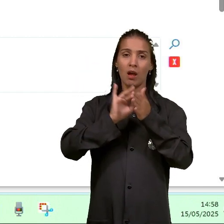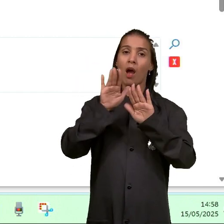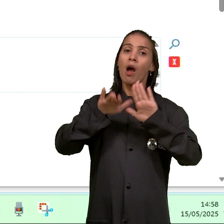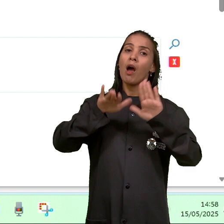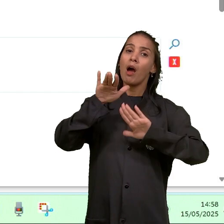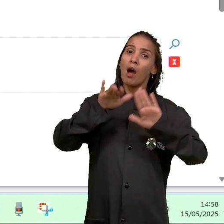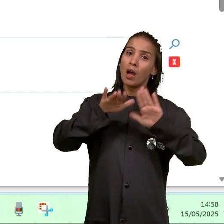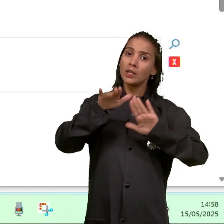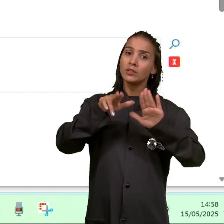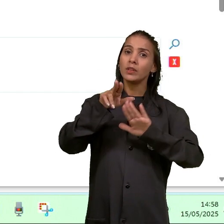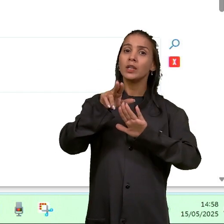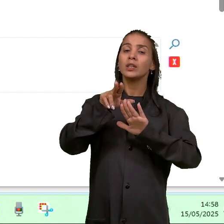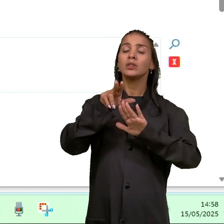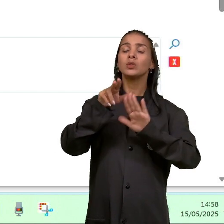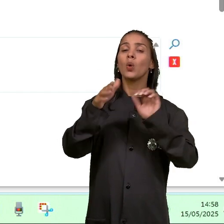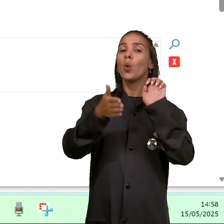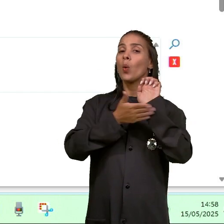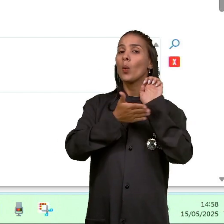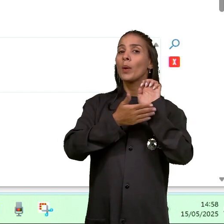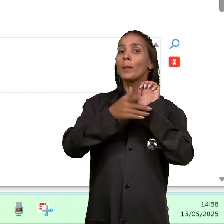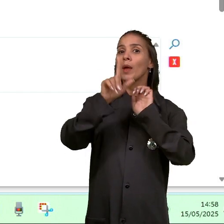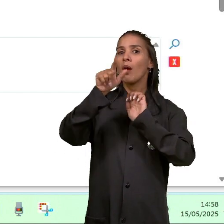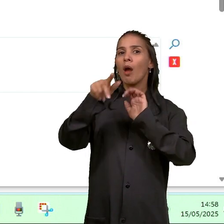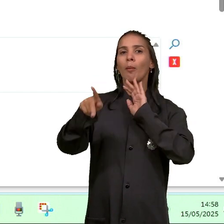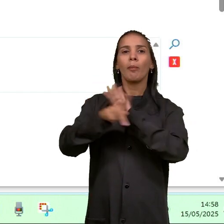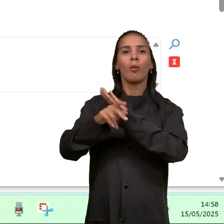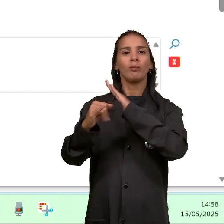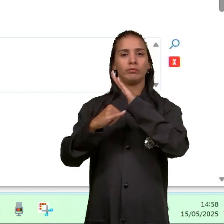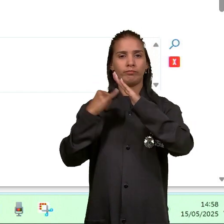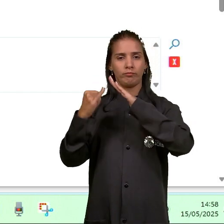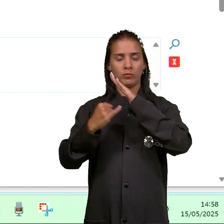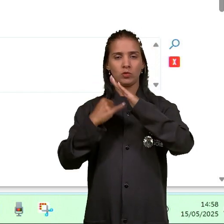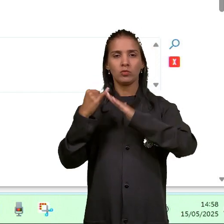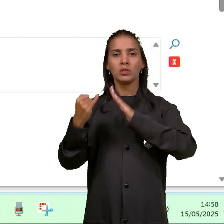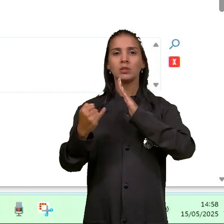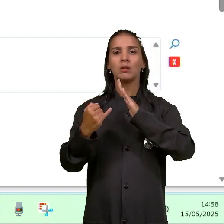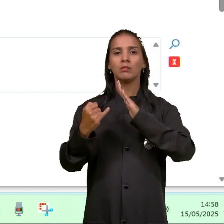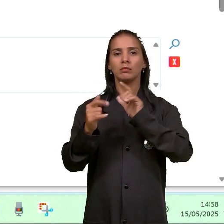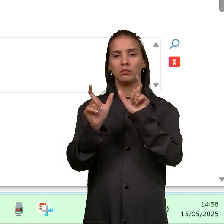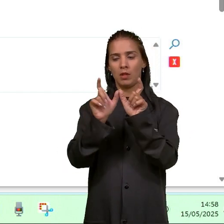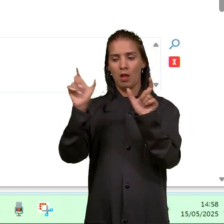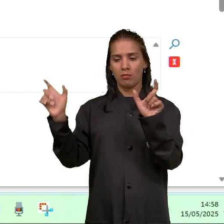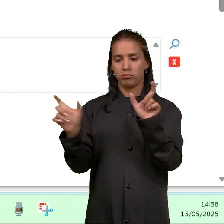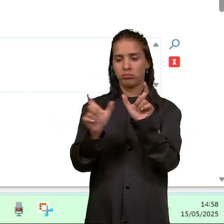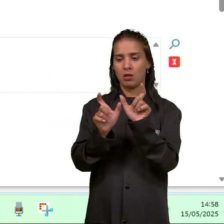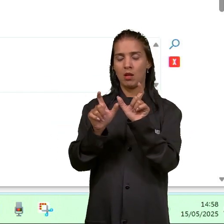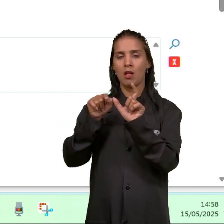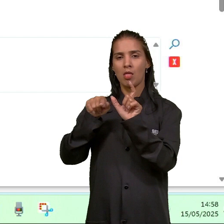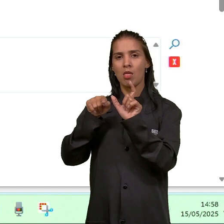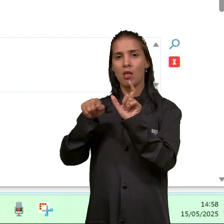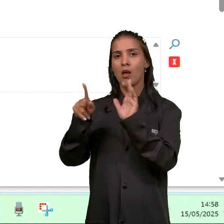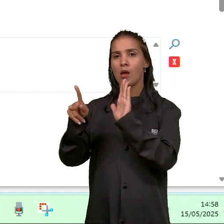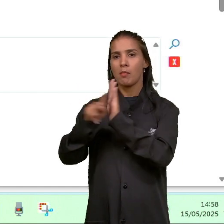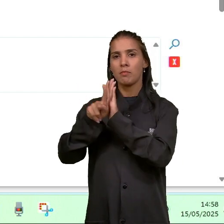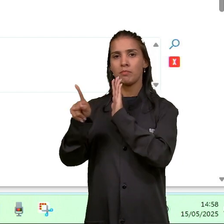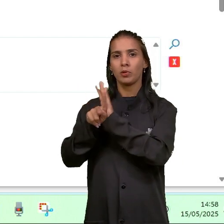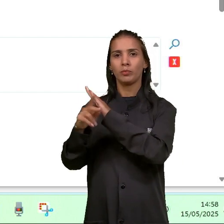nome, sobrenome, @ac.gov.br. Você perceber aqui, ó, são vários e-mails, são e-mails do Gmail, ó,